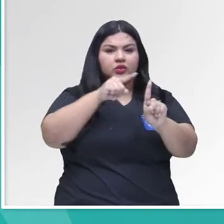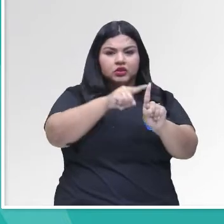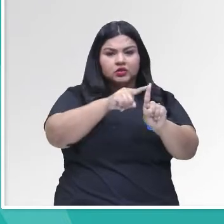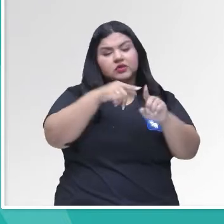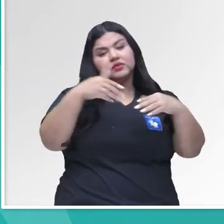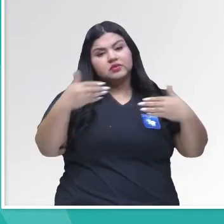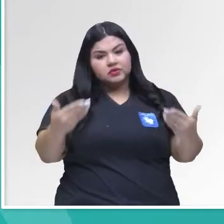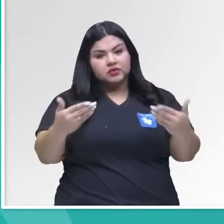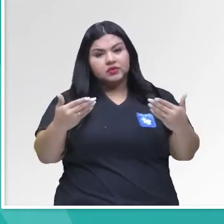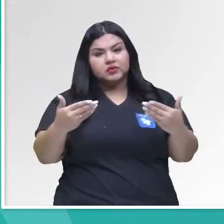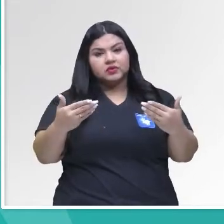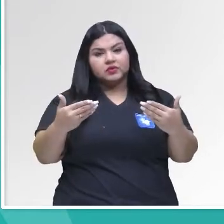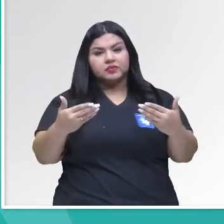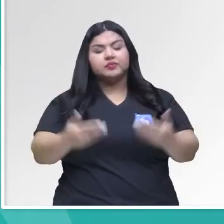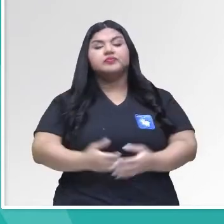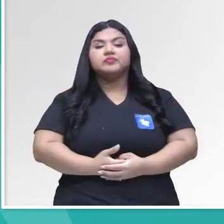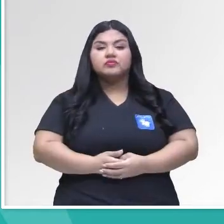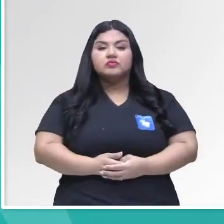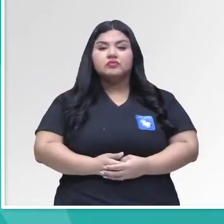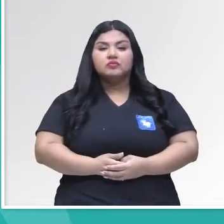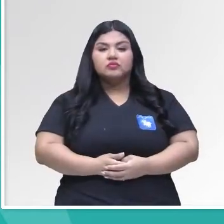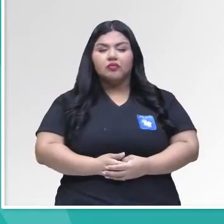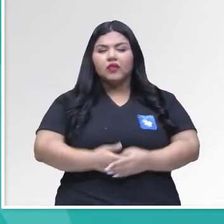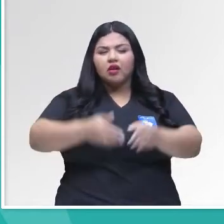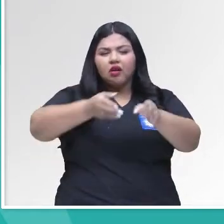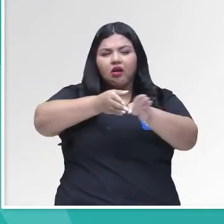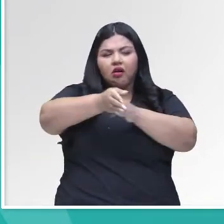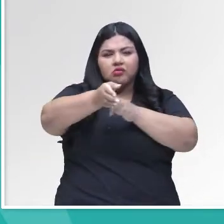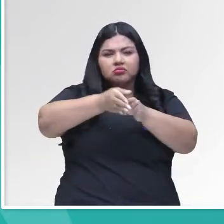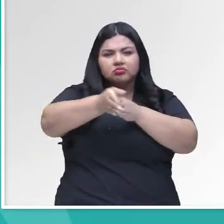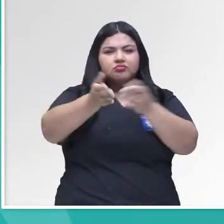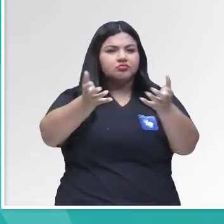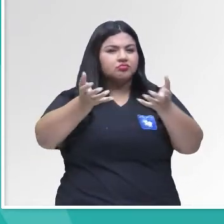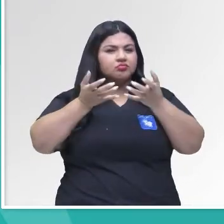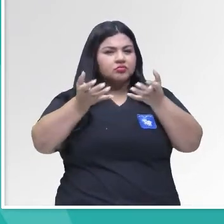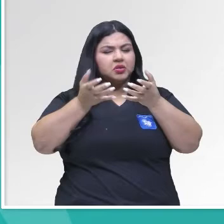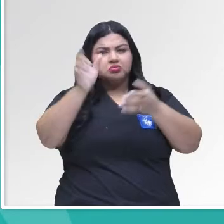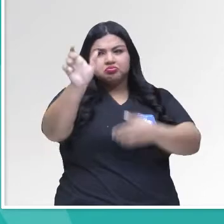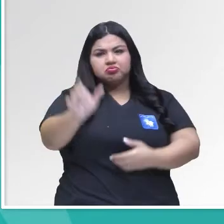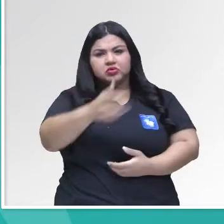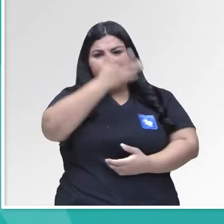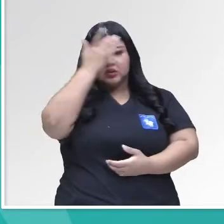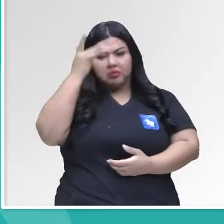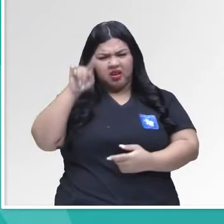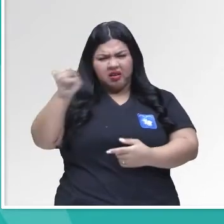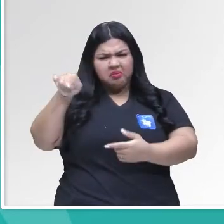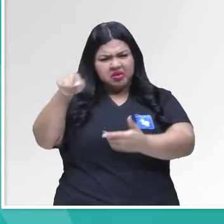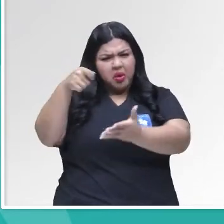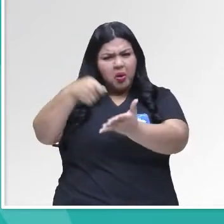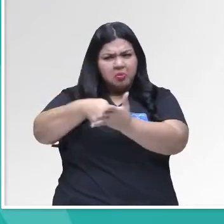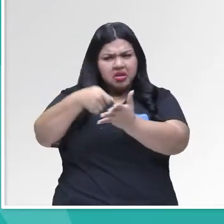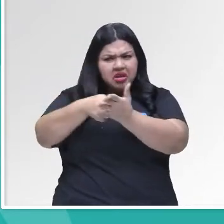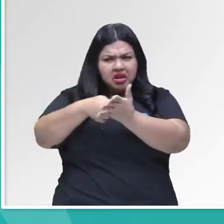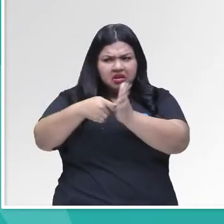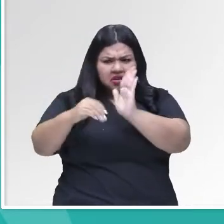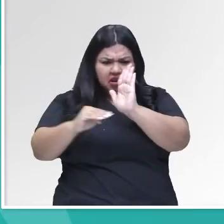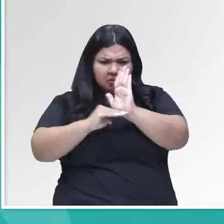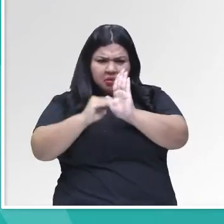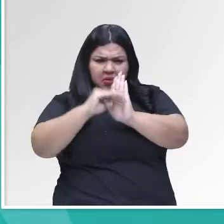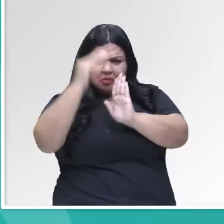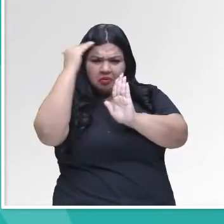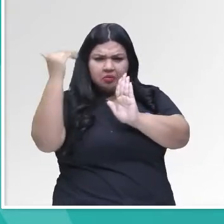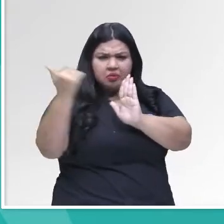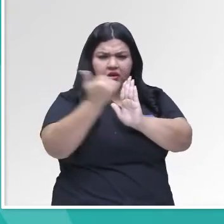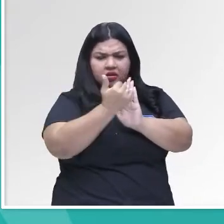caso, injuntiva, nós queremos orientar alguém, mas a pessoa não é obrigada a seguir exatamente a ordem do meu modo